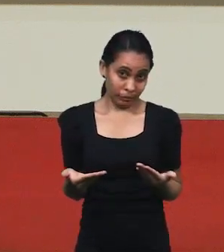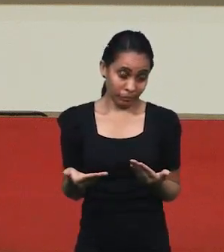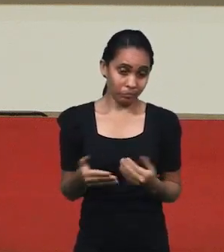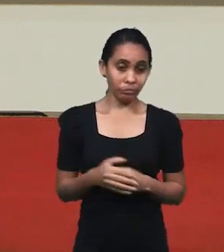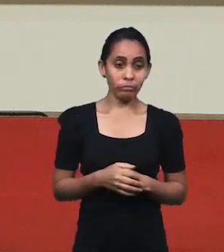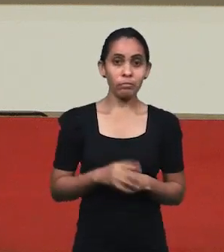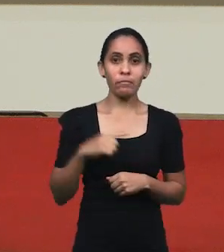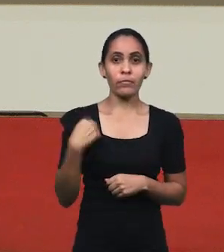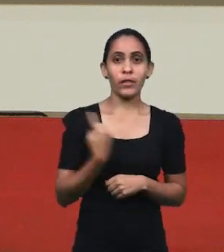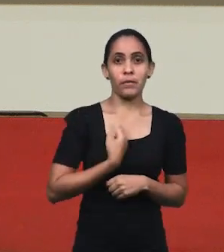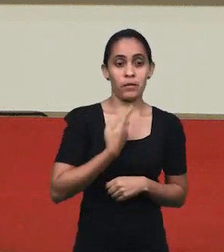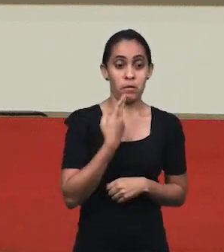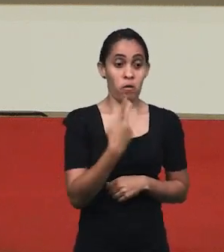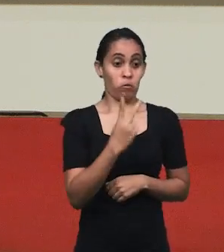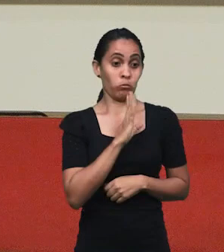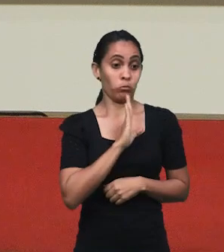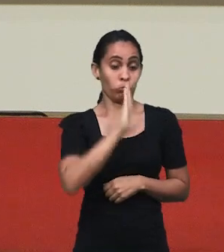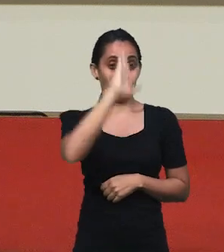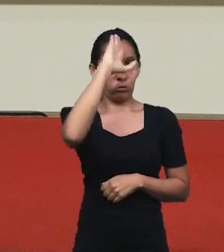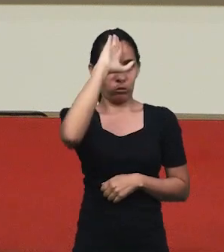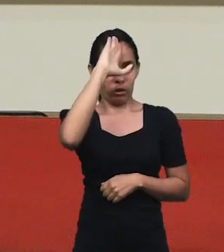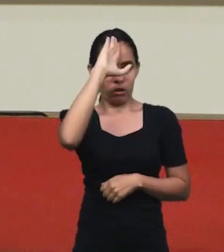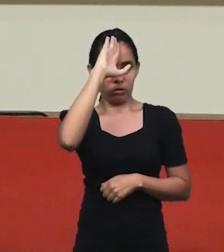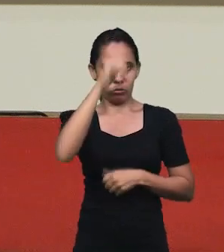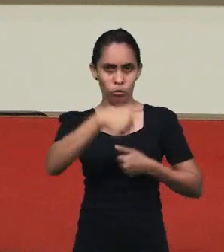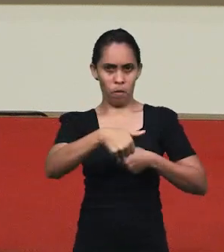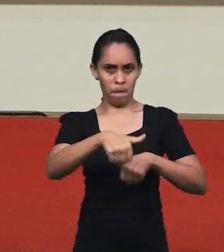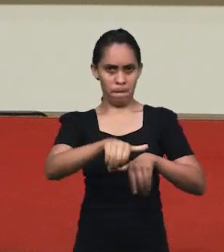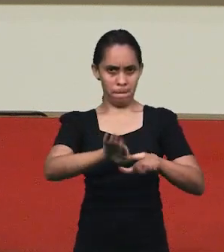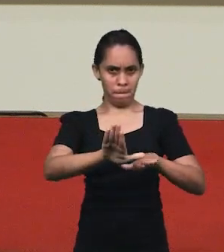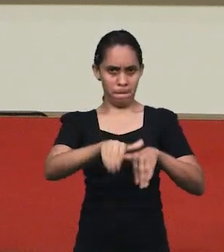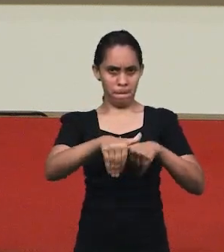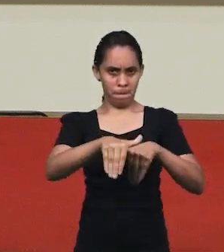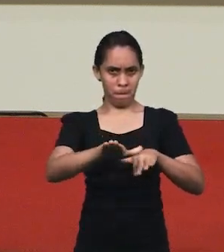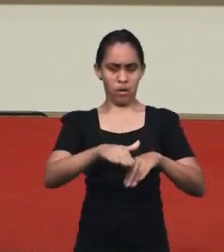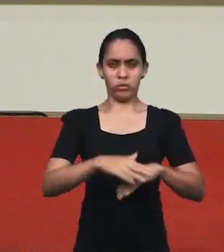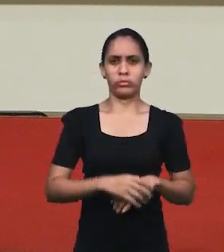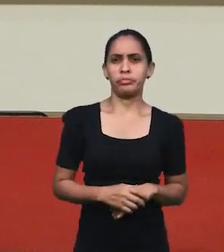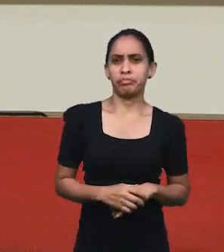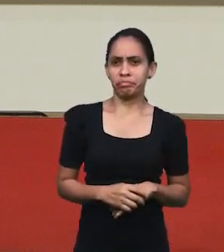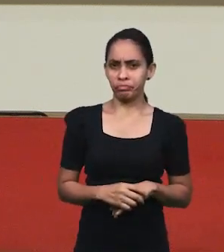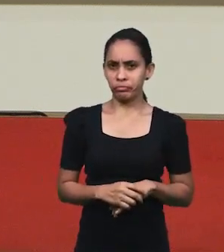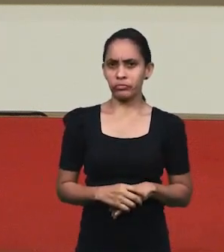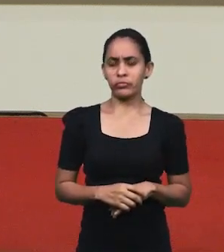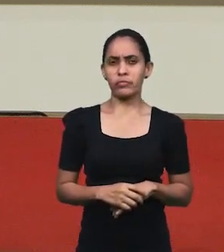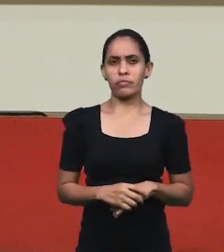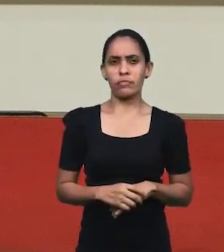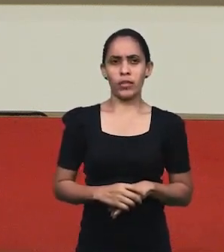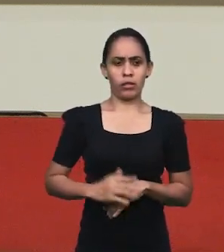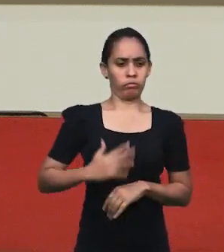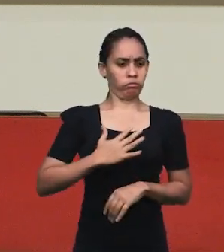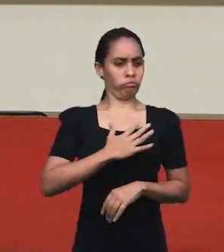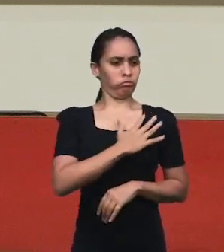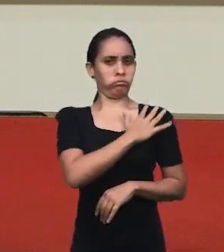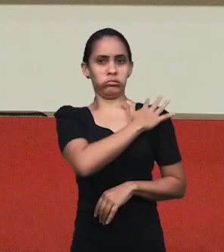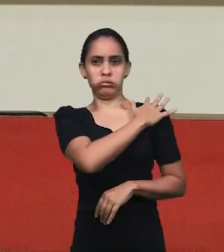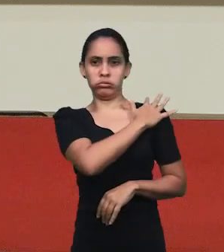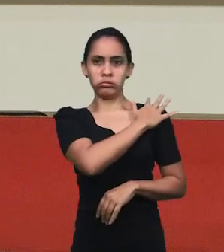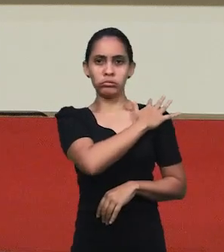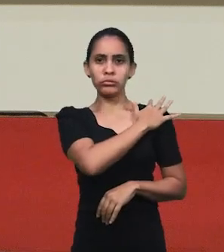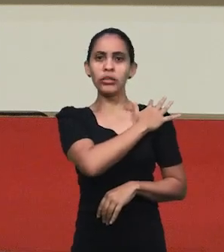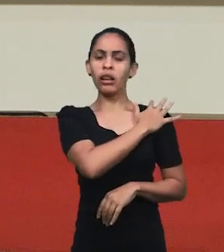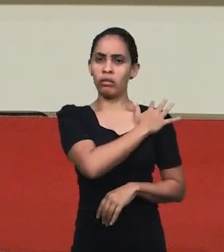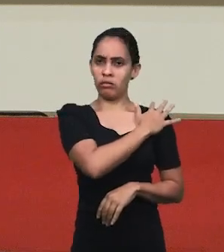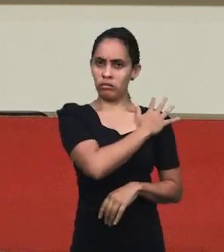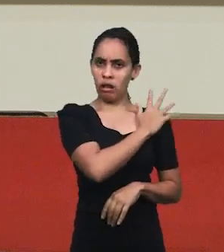Mas agora vamos falar aqui do soldado romano. Era um centurião romano. Um